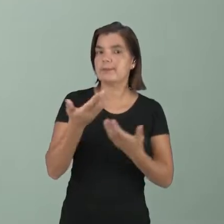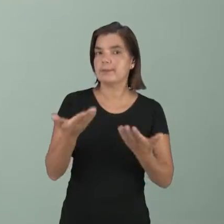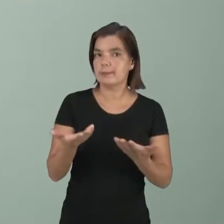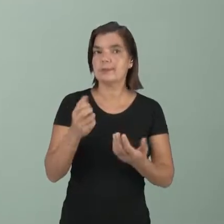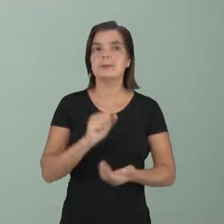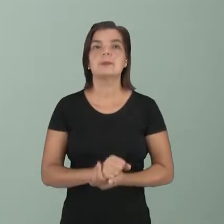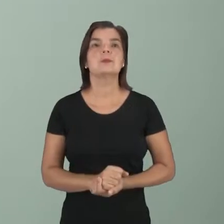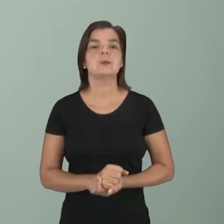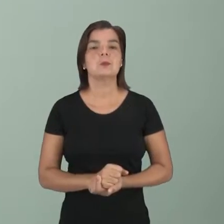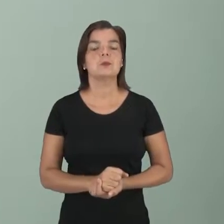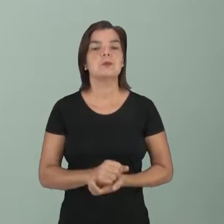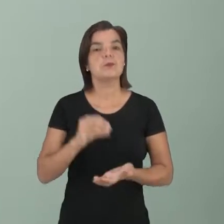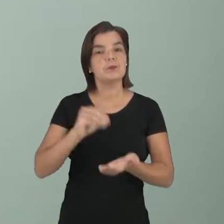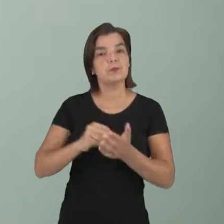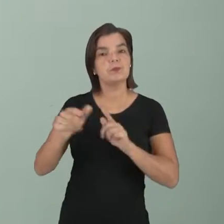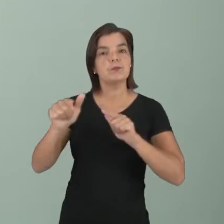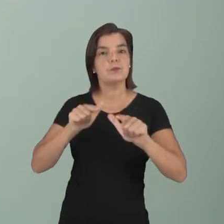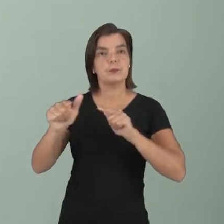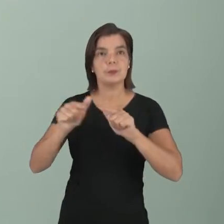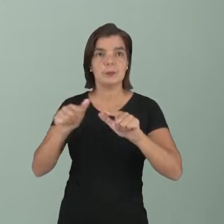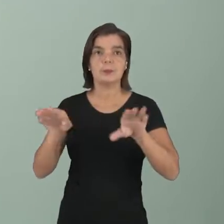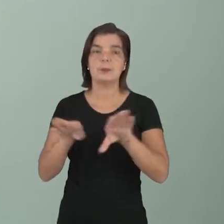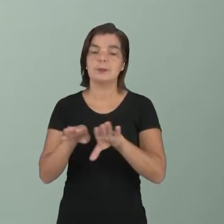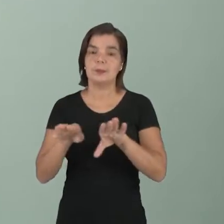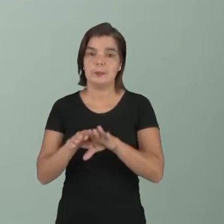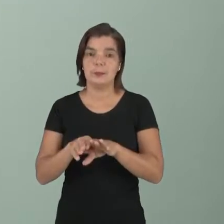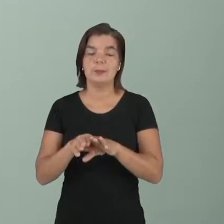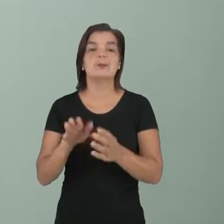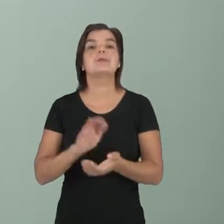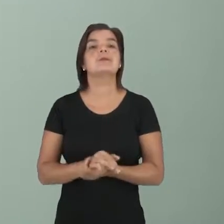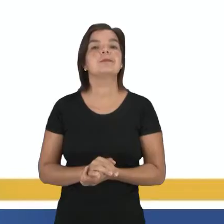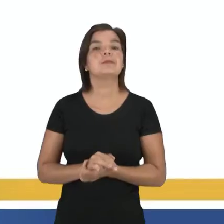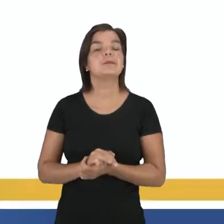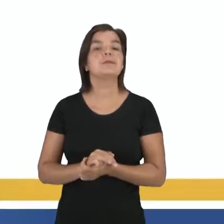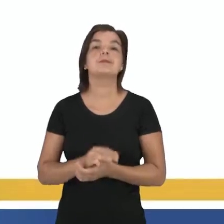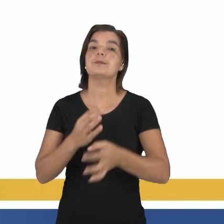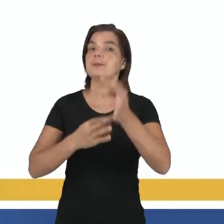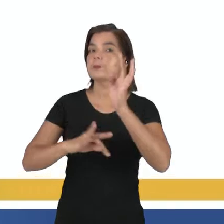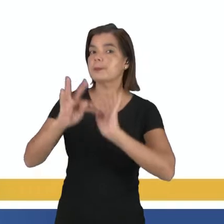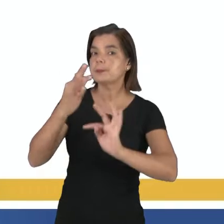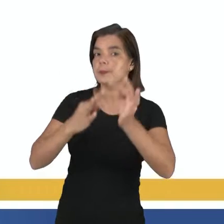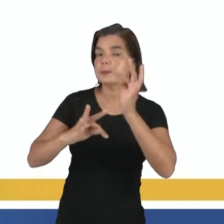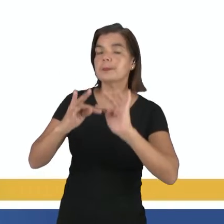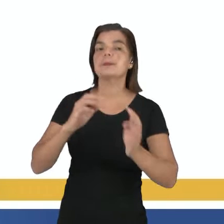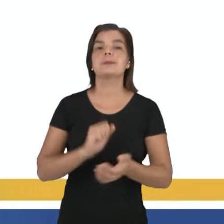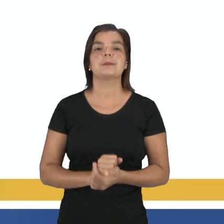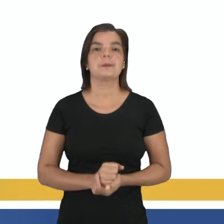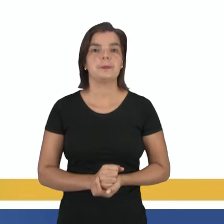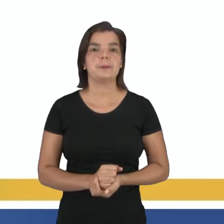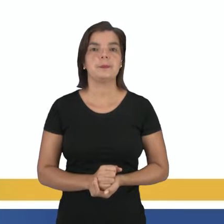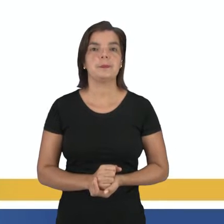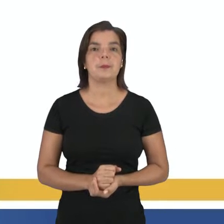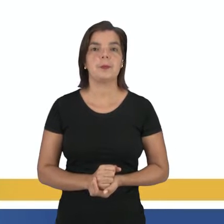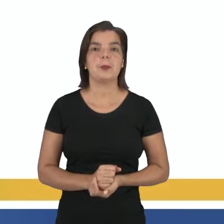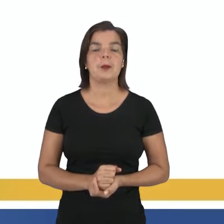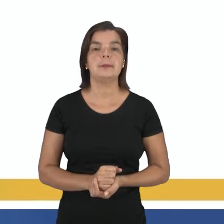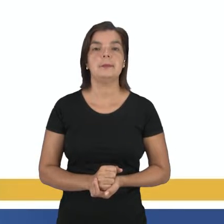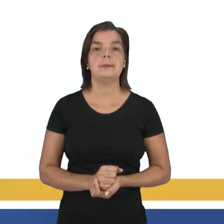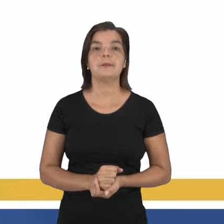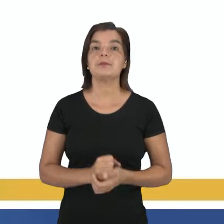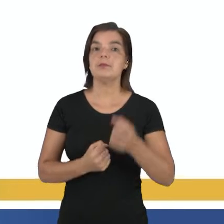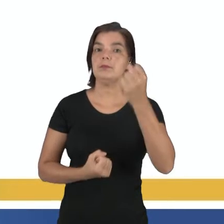gente chama esse desemprego de estrutural. Quando nós falamos de desemprego tecnológico, é quando